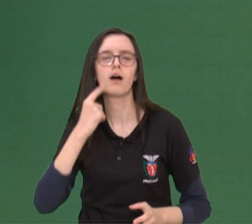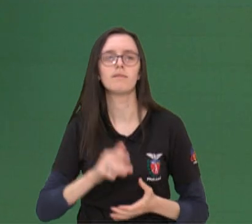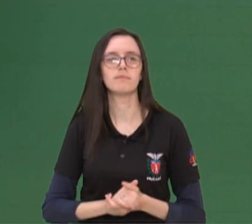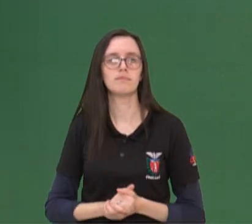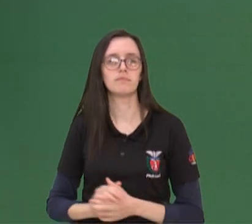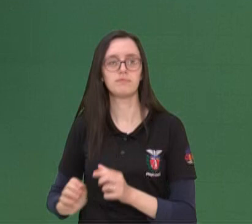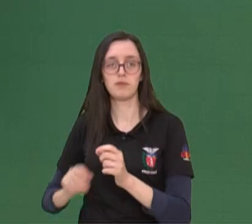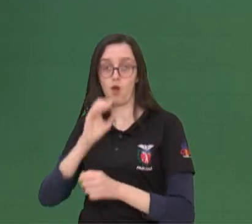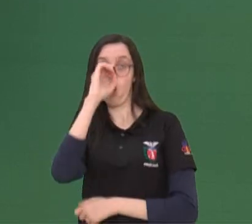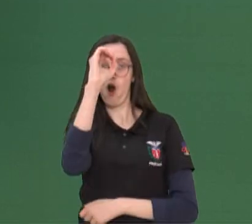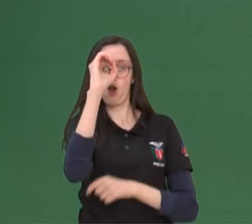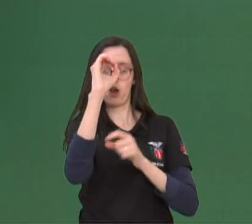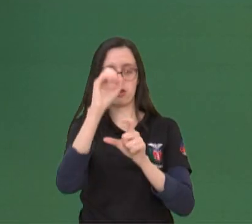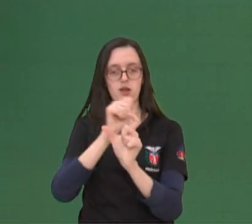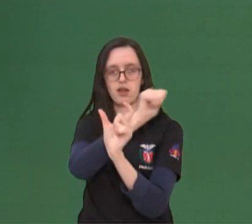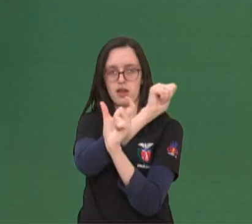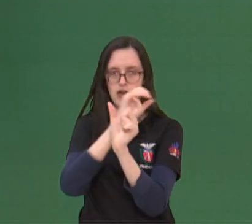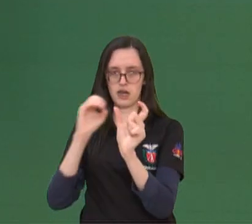Artigo o